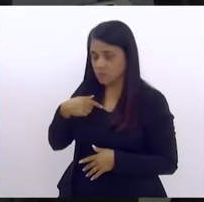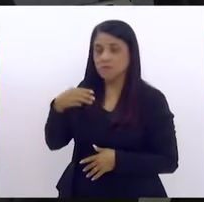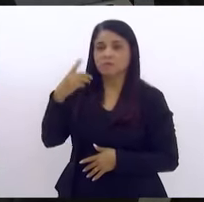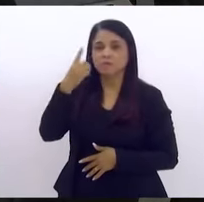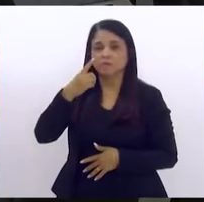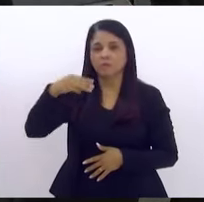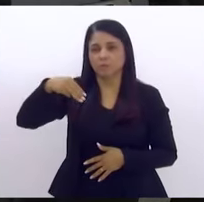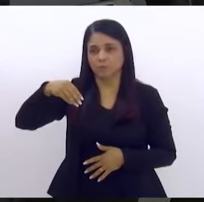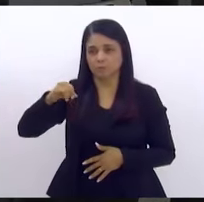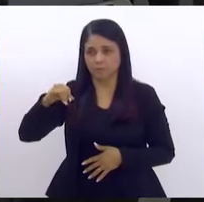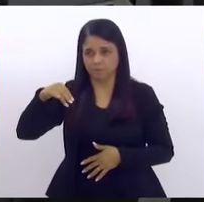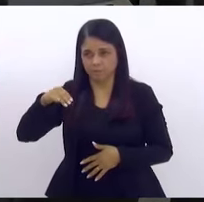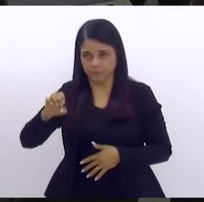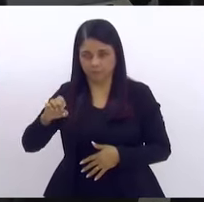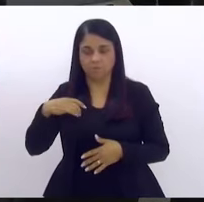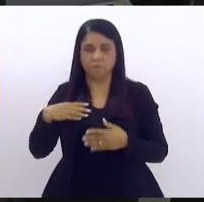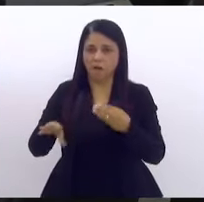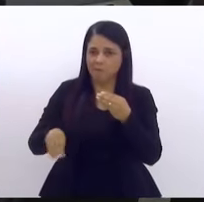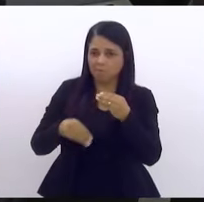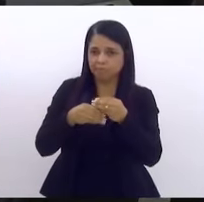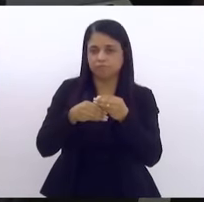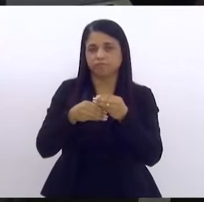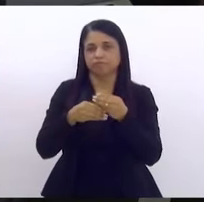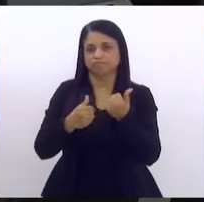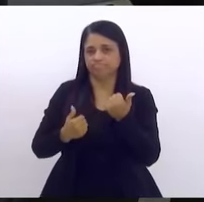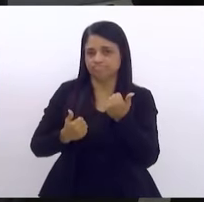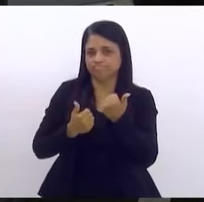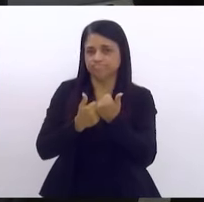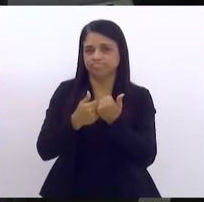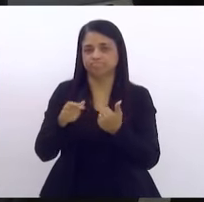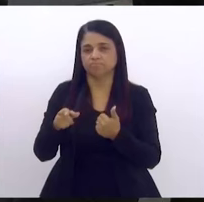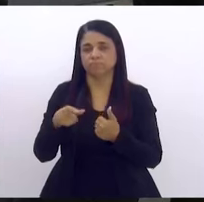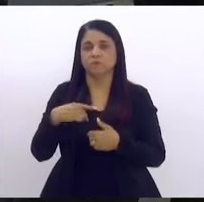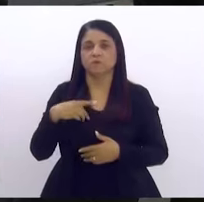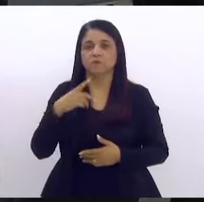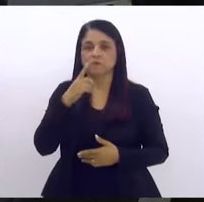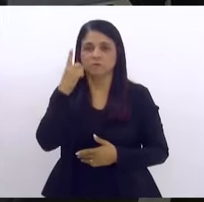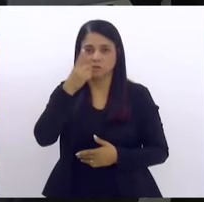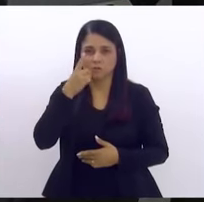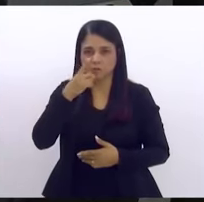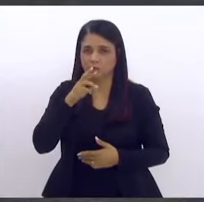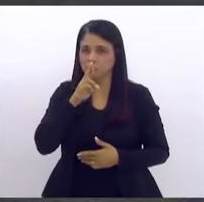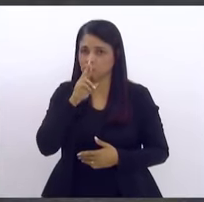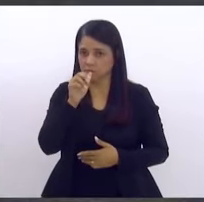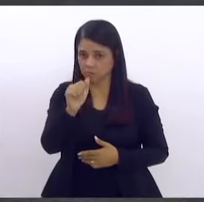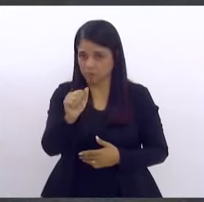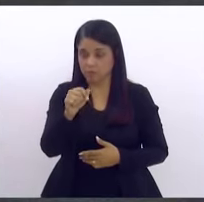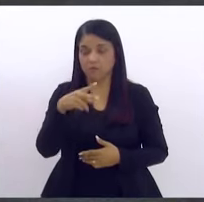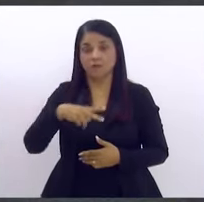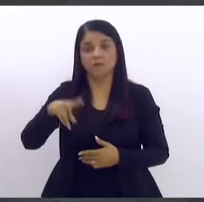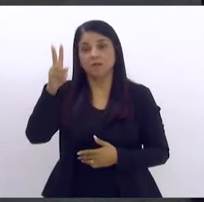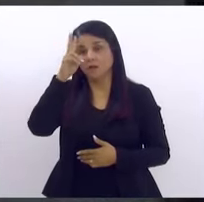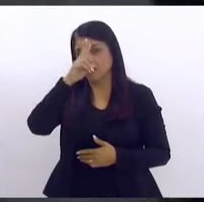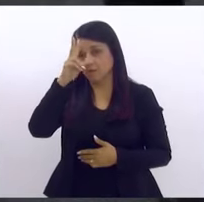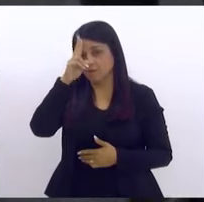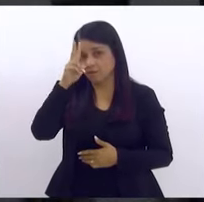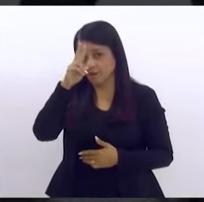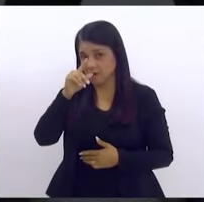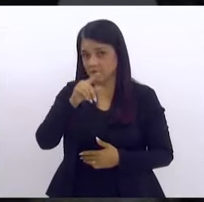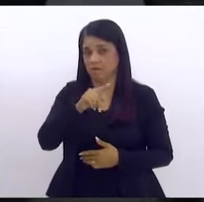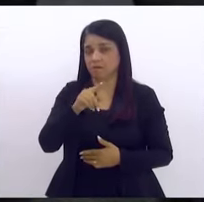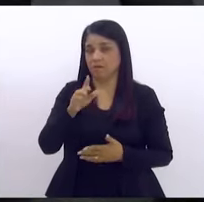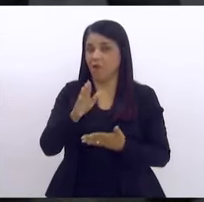Mink. Para corroborar o que o deputado Rodrigo Amorim está dizendo e lembrar que